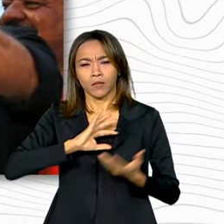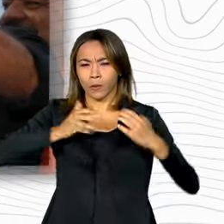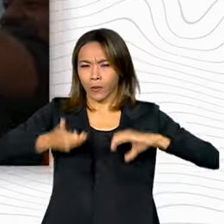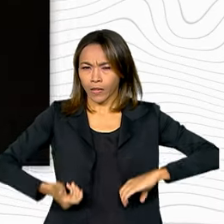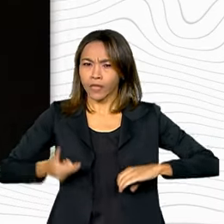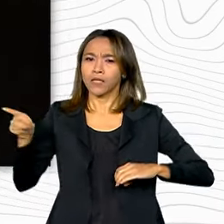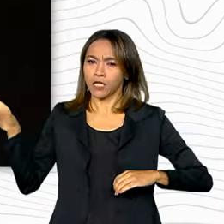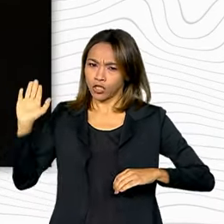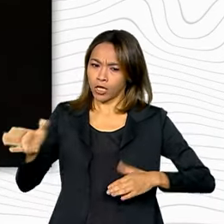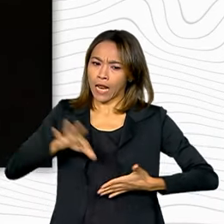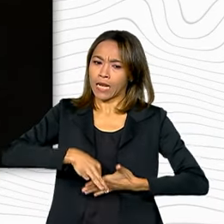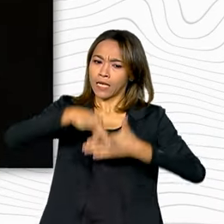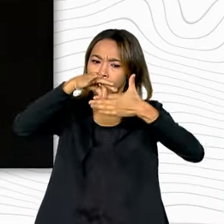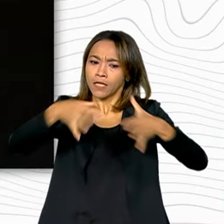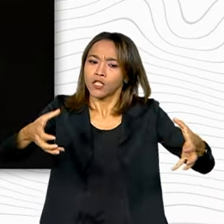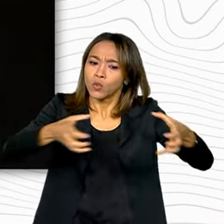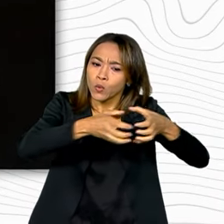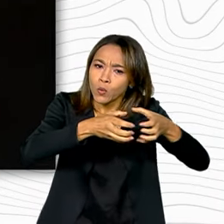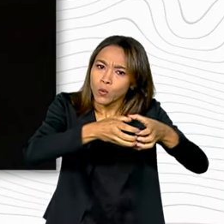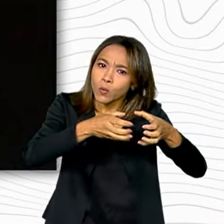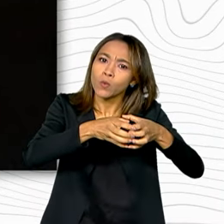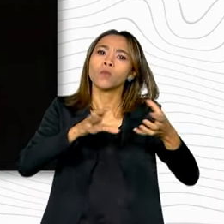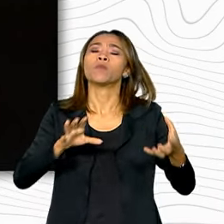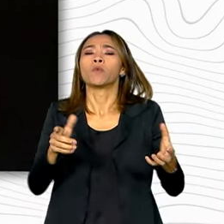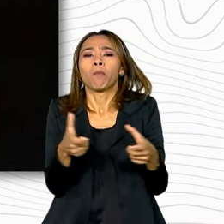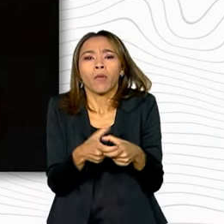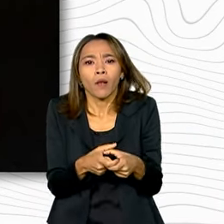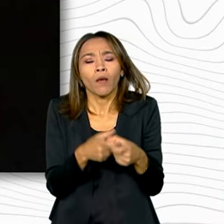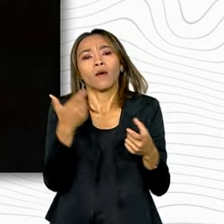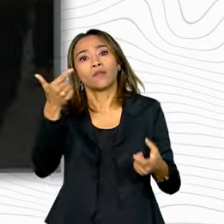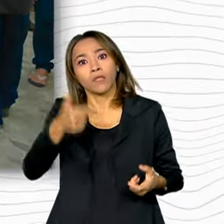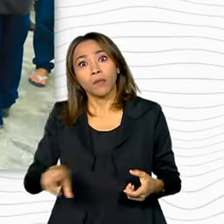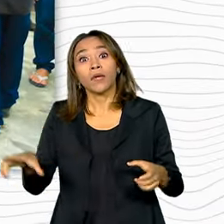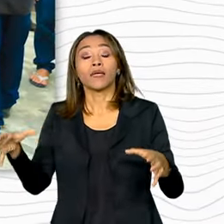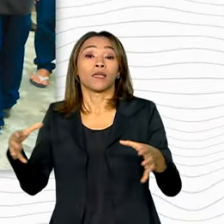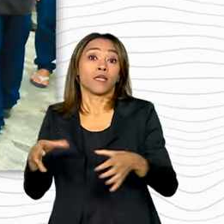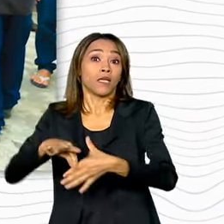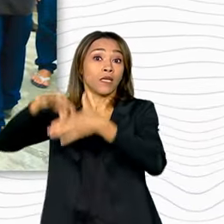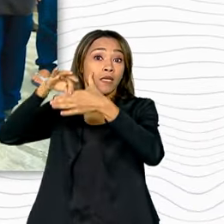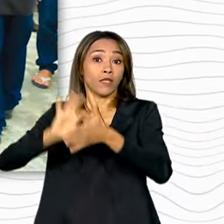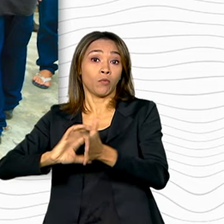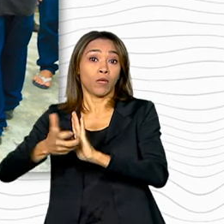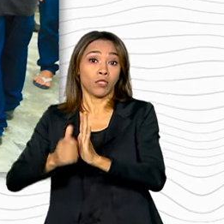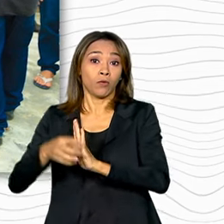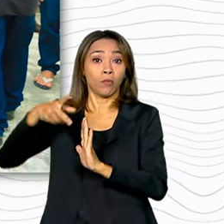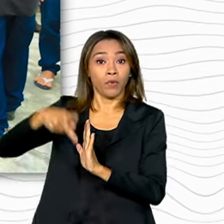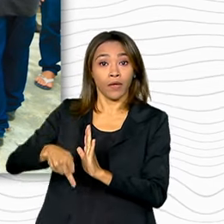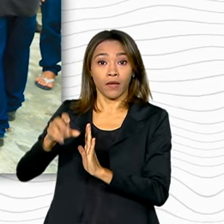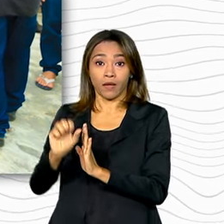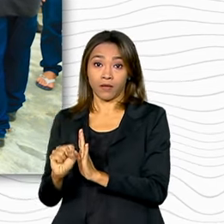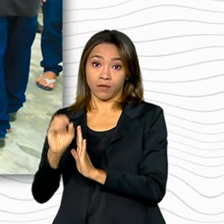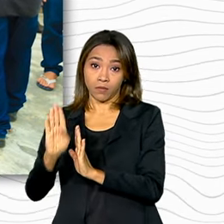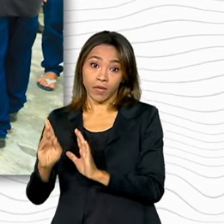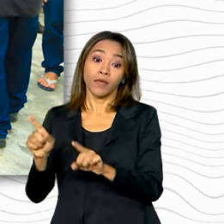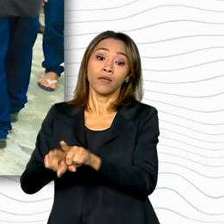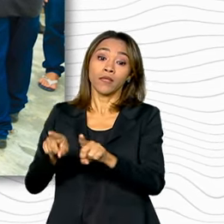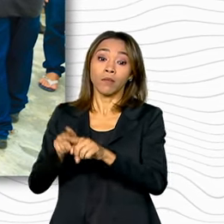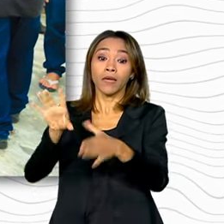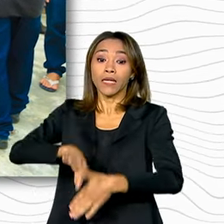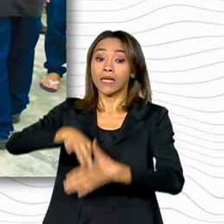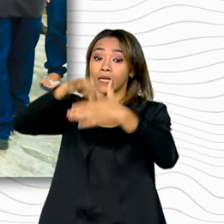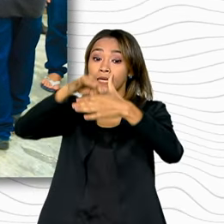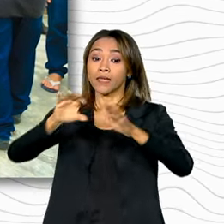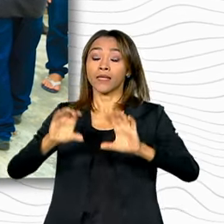foi líder da minoria, líder da bancada do PSD na Câmara dos Deputados e presidente da Comissão de Meio Ambiente